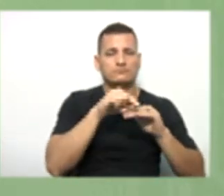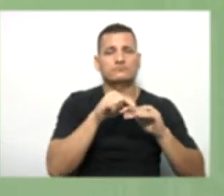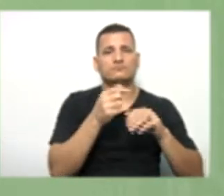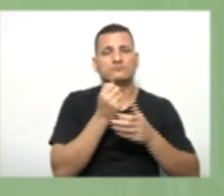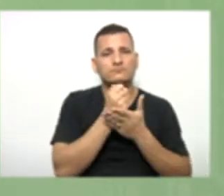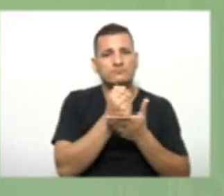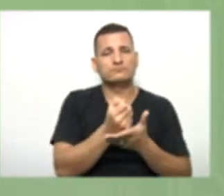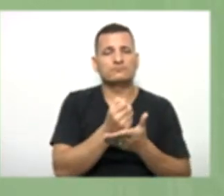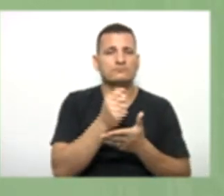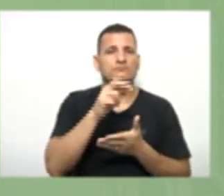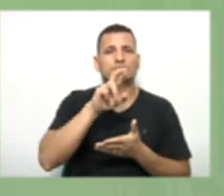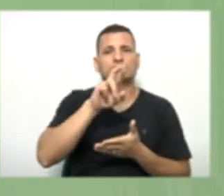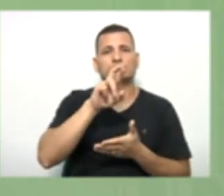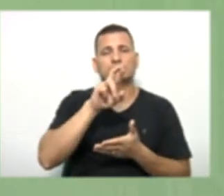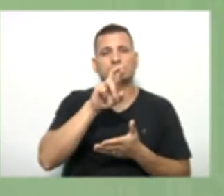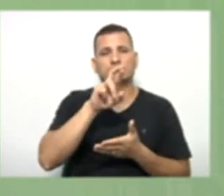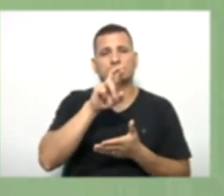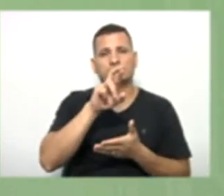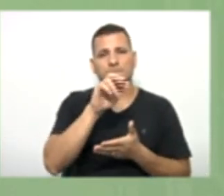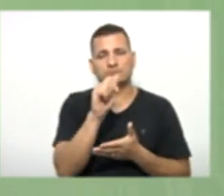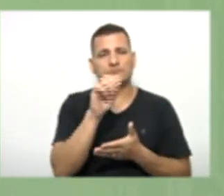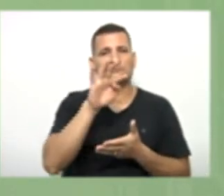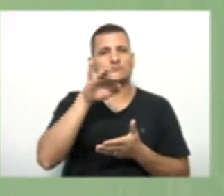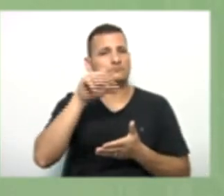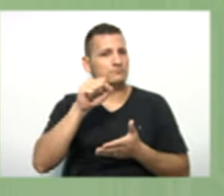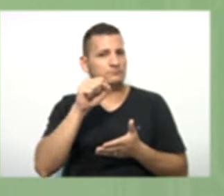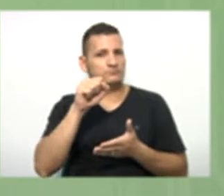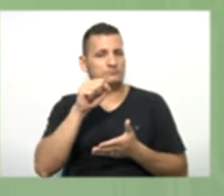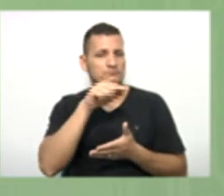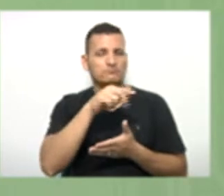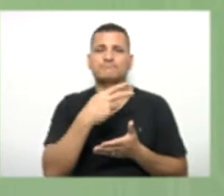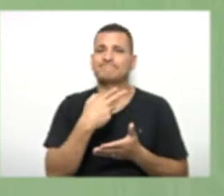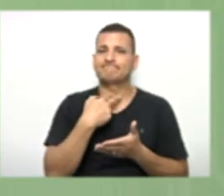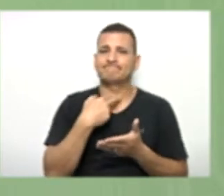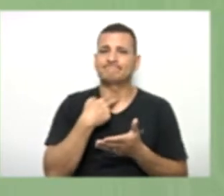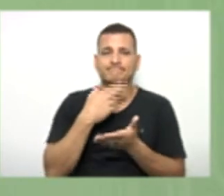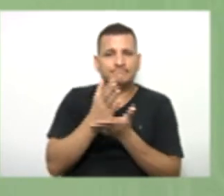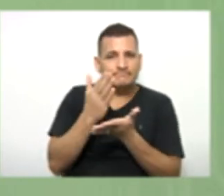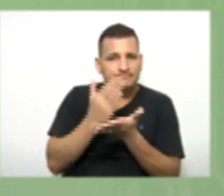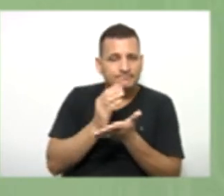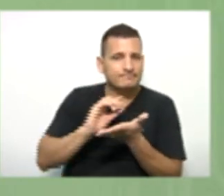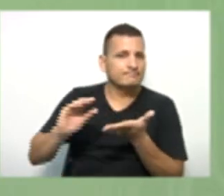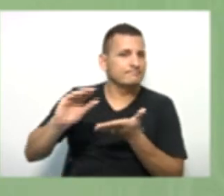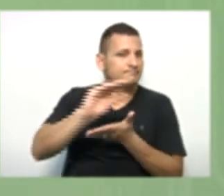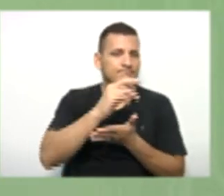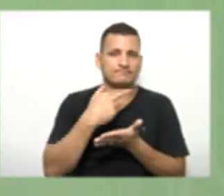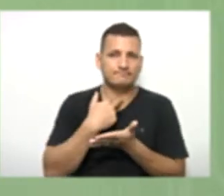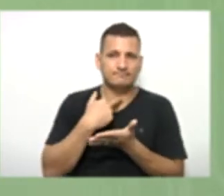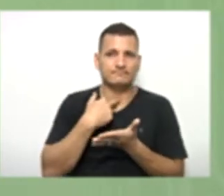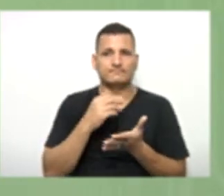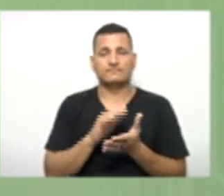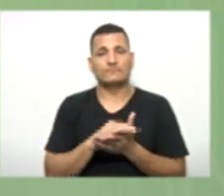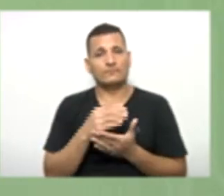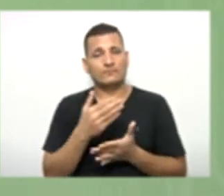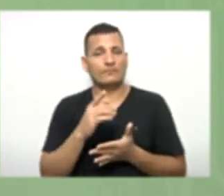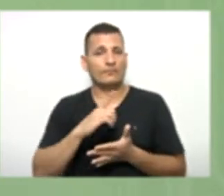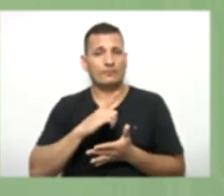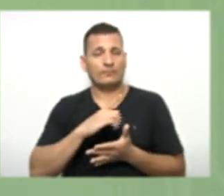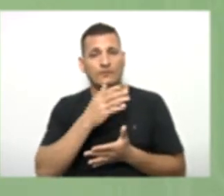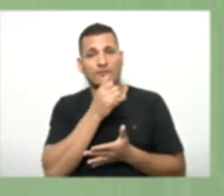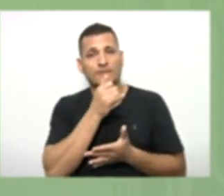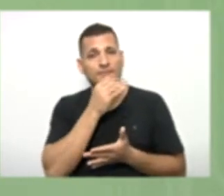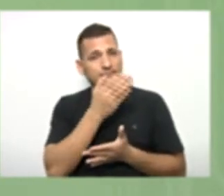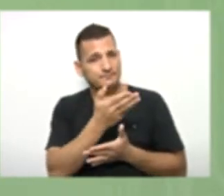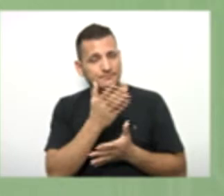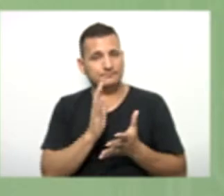educacional e social, não podendo ser objeto de rateio entre os associados. Ok, então nós temos um exemplo que nós